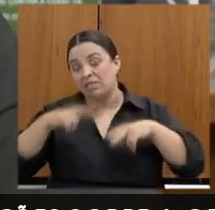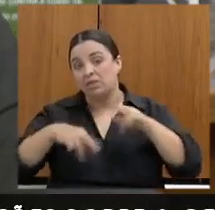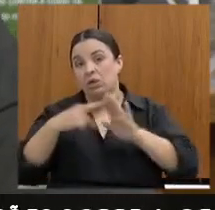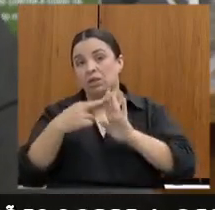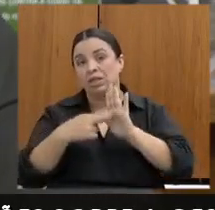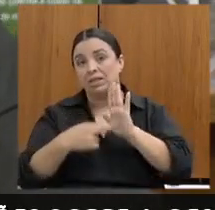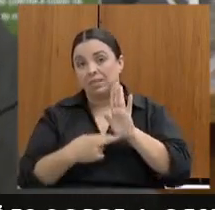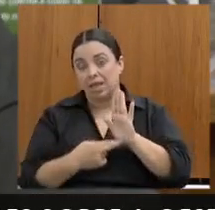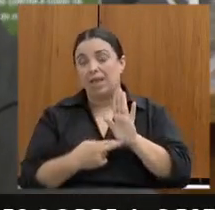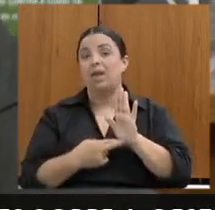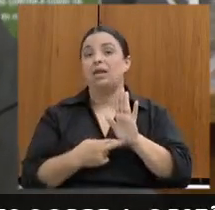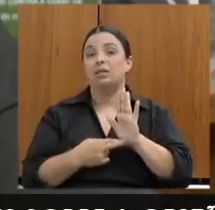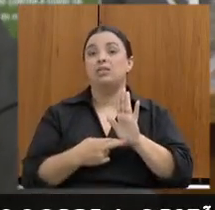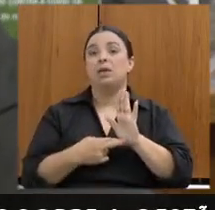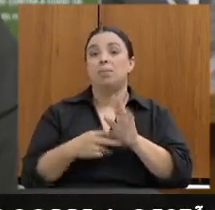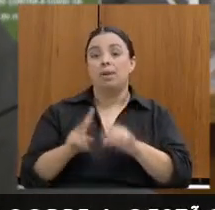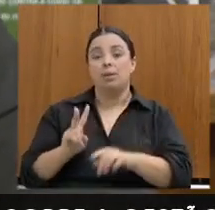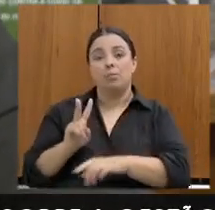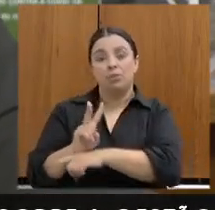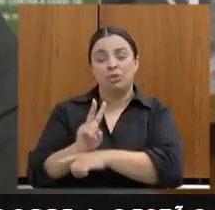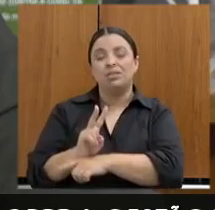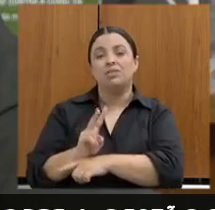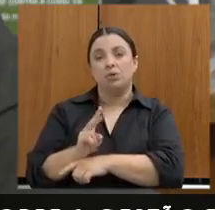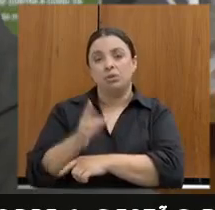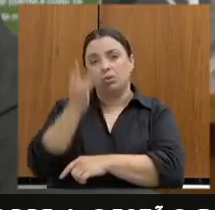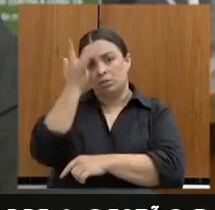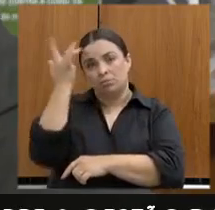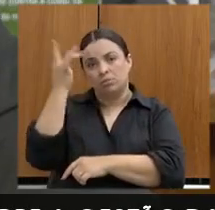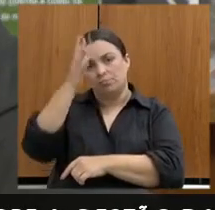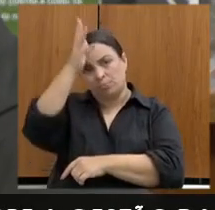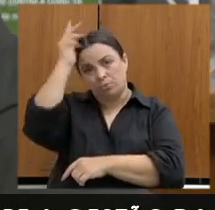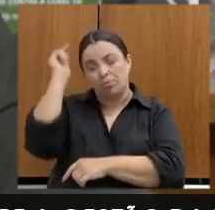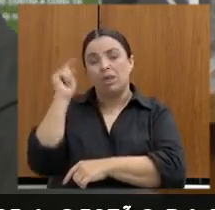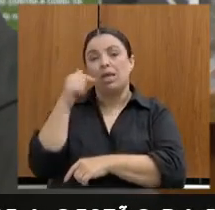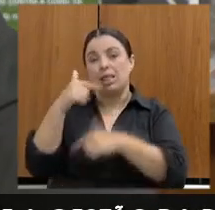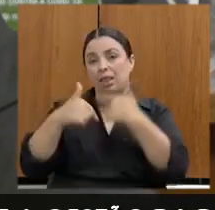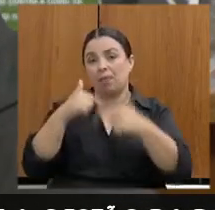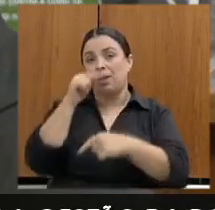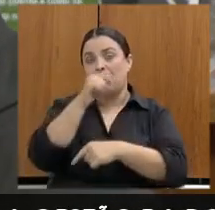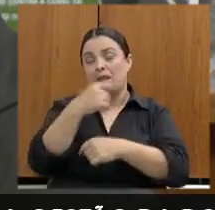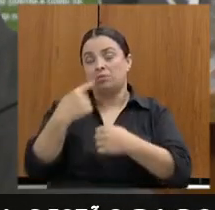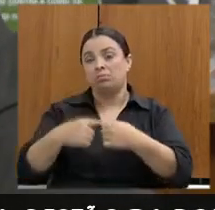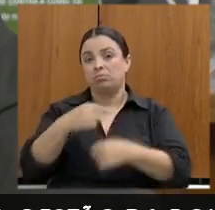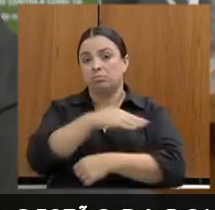a proteção dos militares que estão ali em Brumadinho próximo próximo